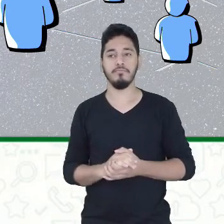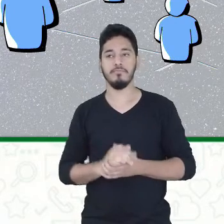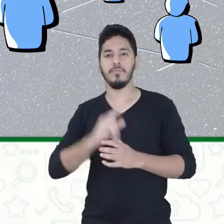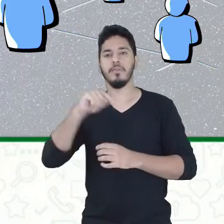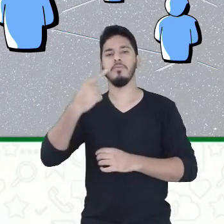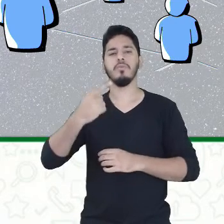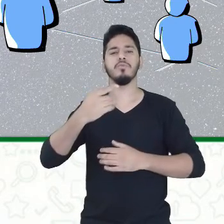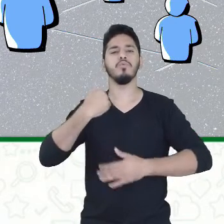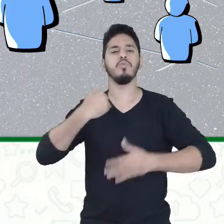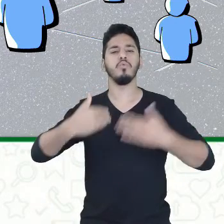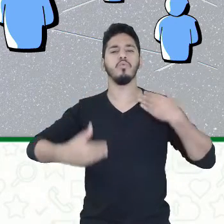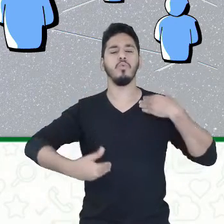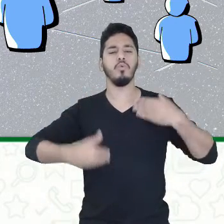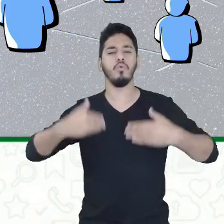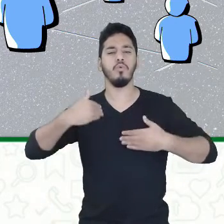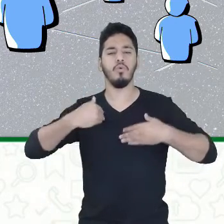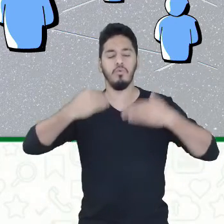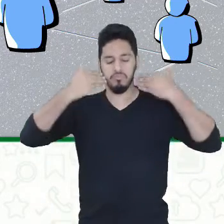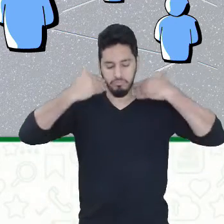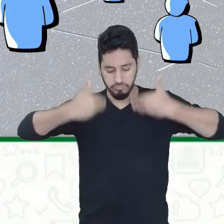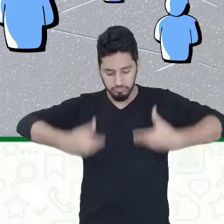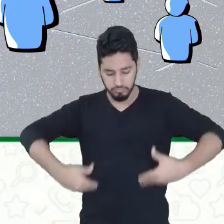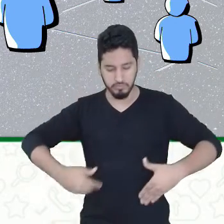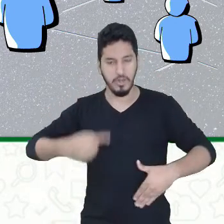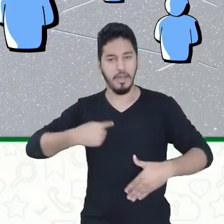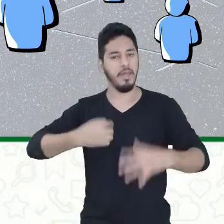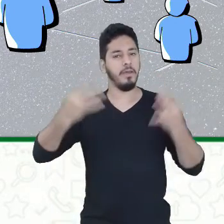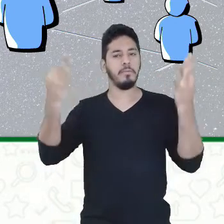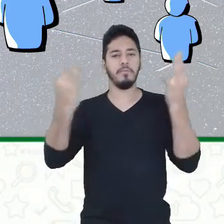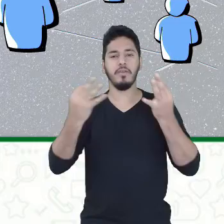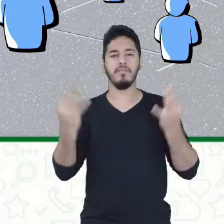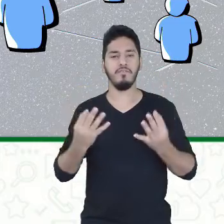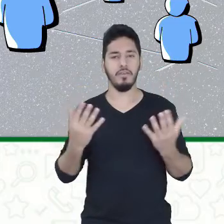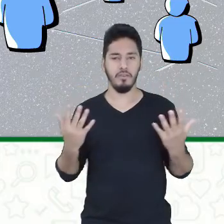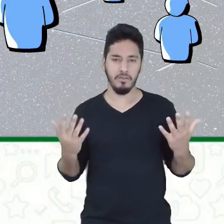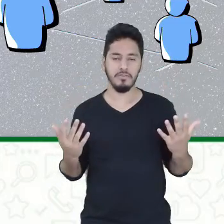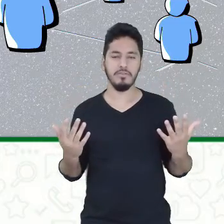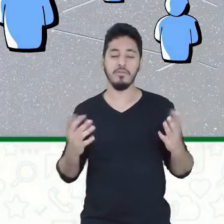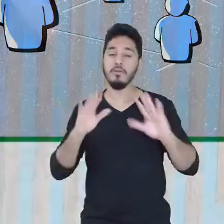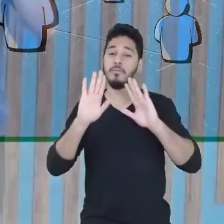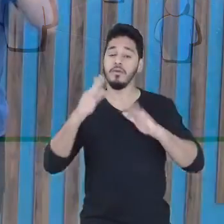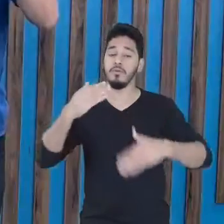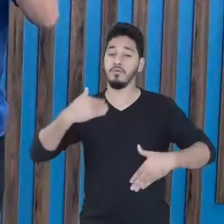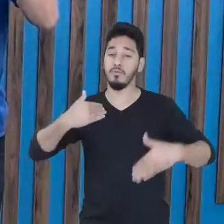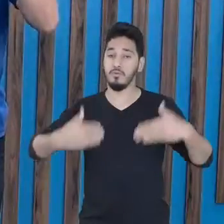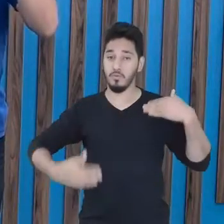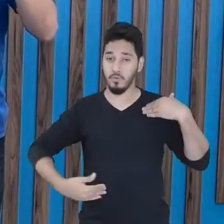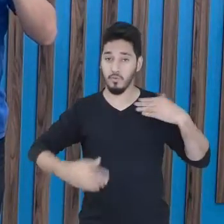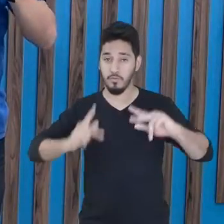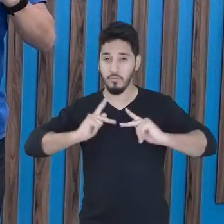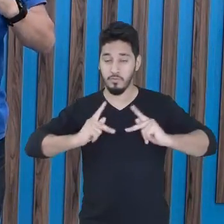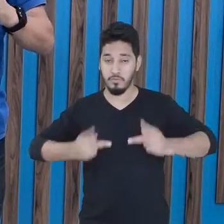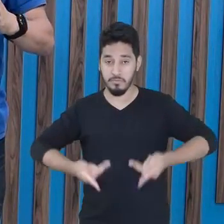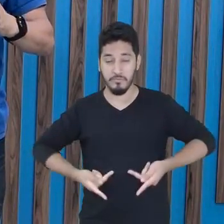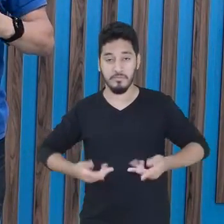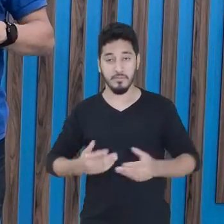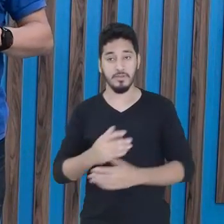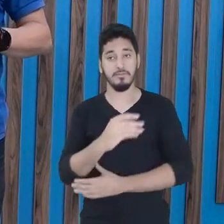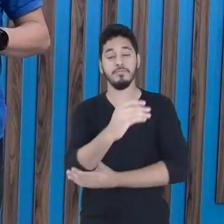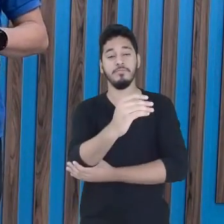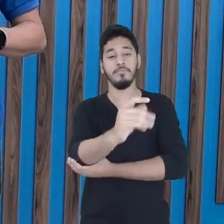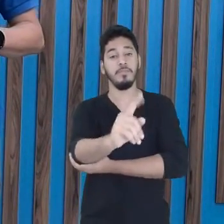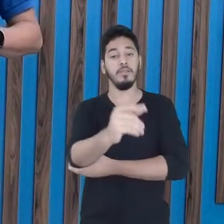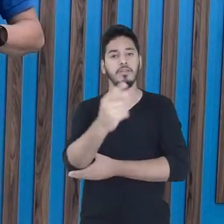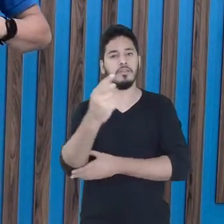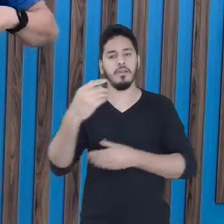corpo humano diz assim, é uma máquina perfeita, né? Mas o corpo humano, ele faz parte, né,